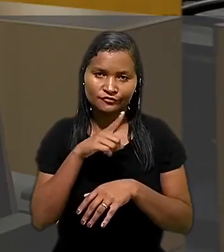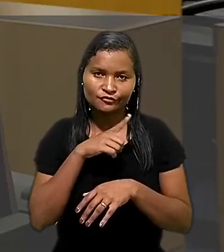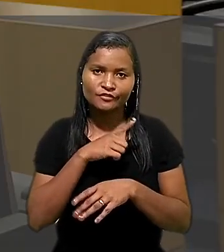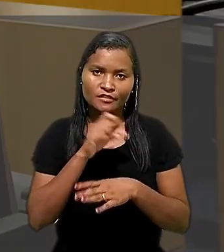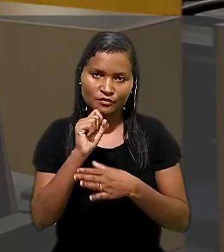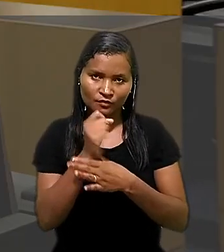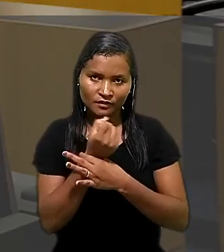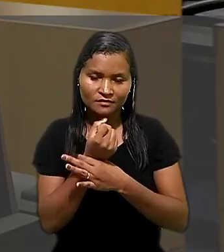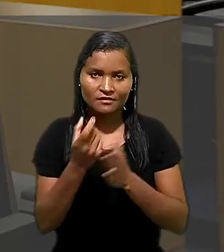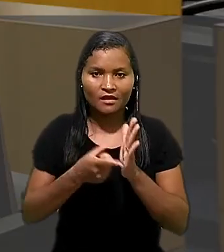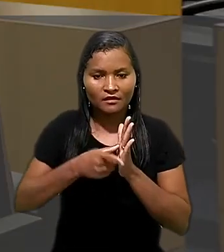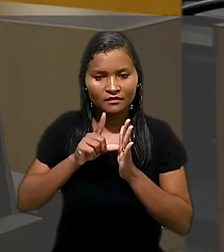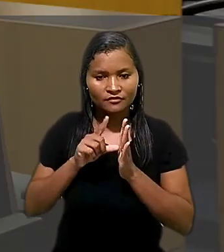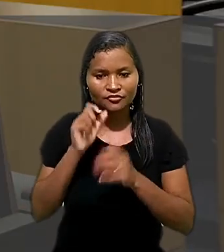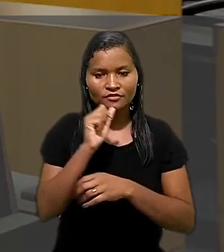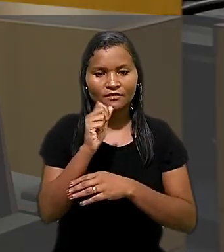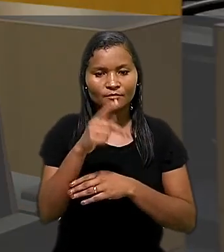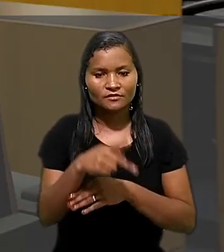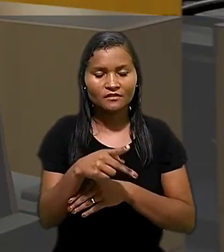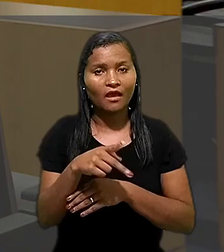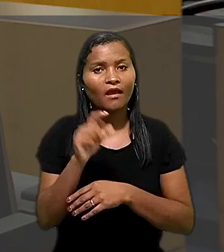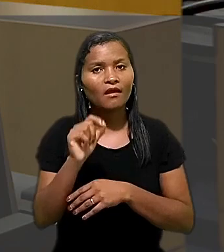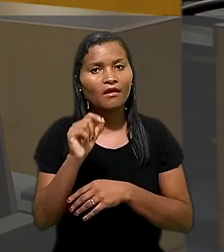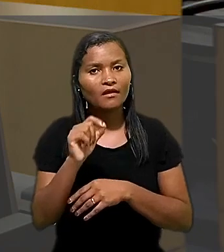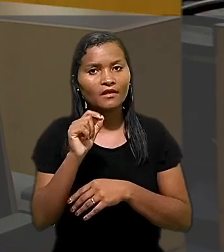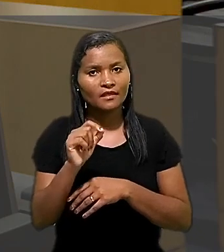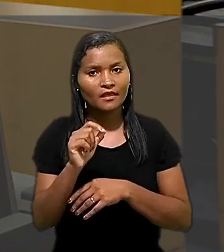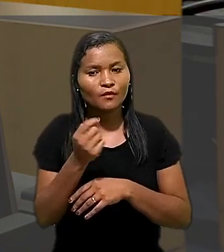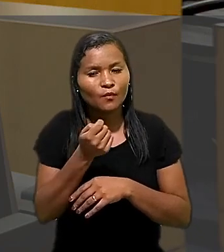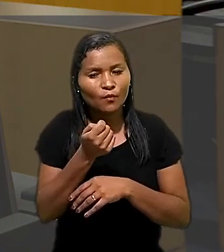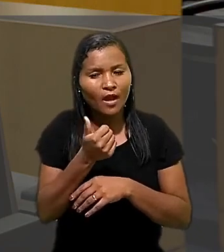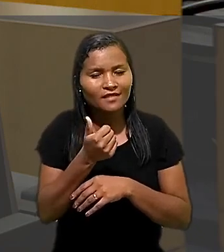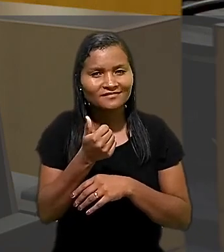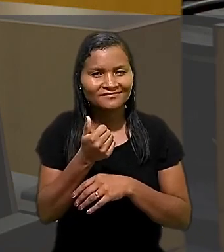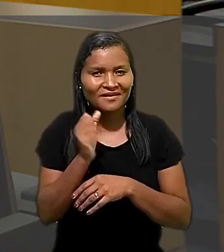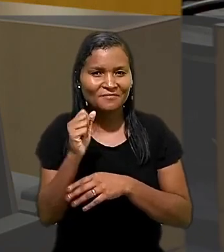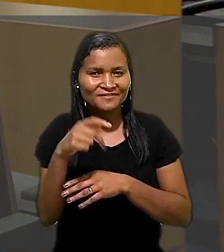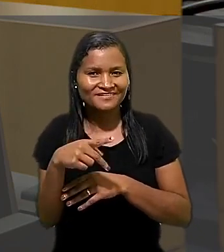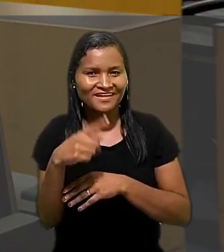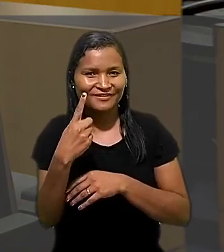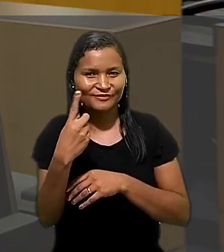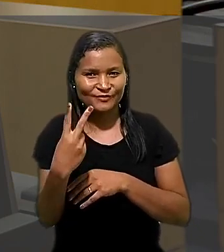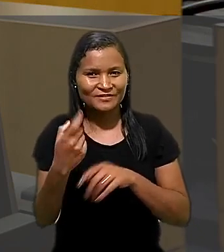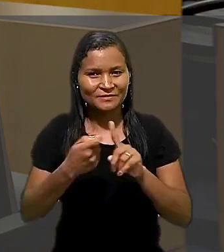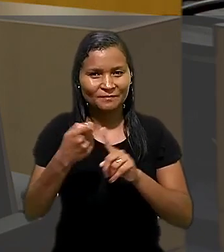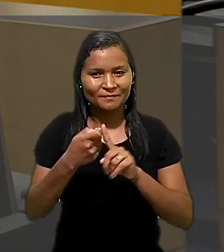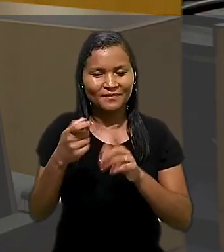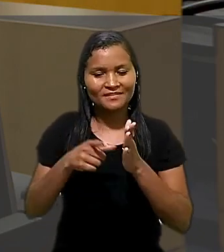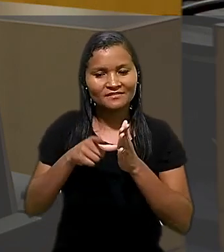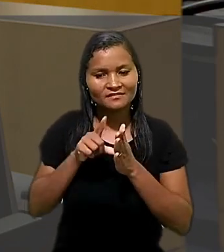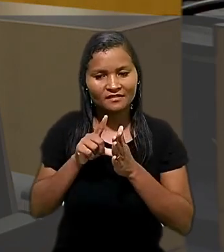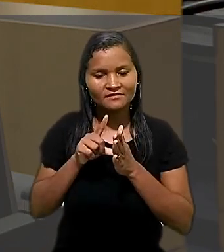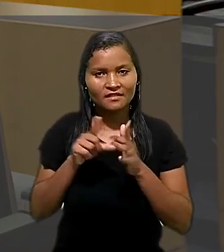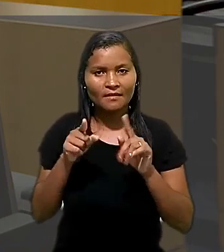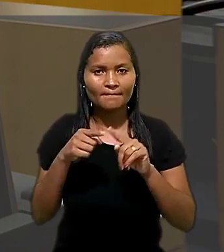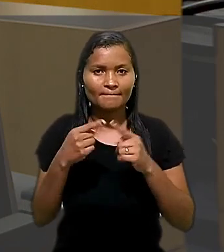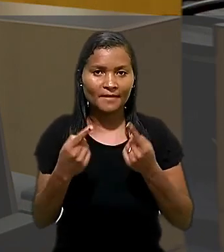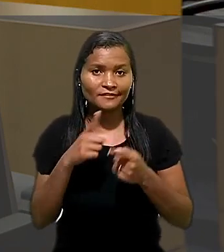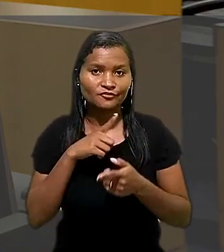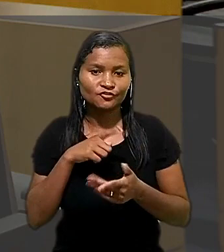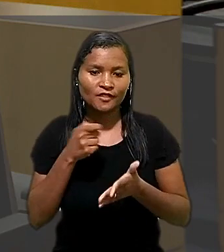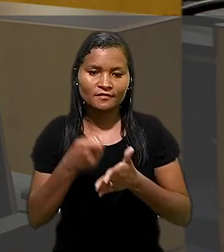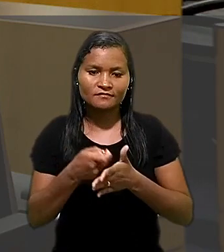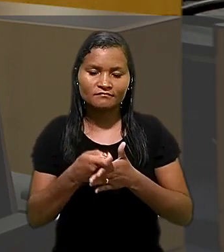categoria previa a estabilidade pré-aposentadoria a quem estivesse há 12 meses de ter direito ao benefício.